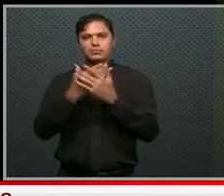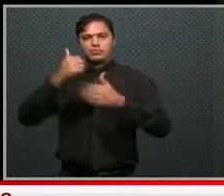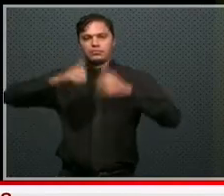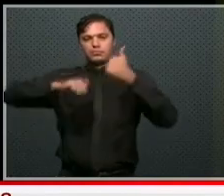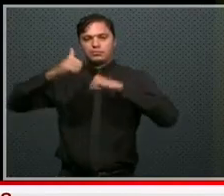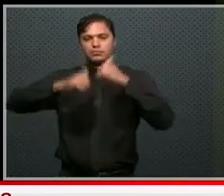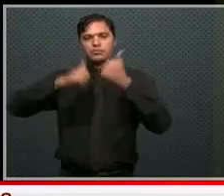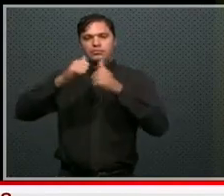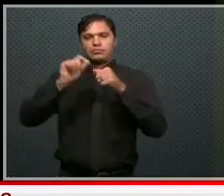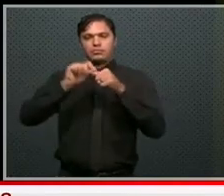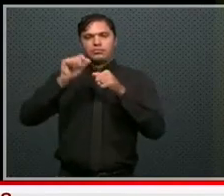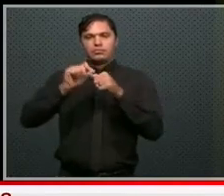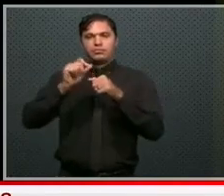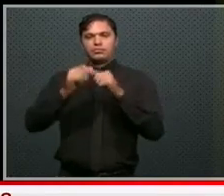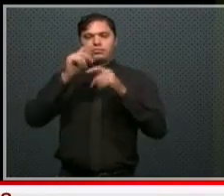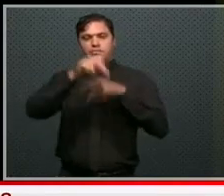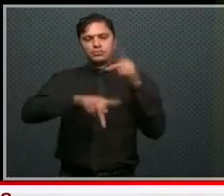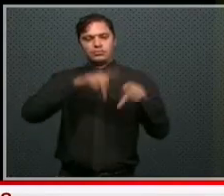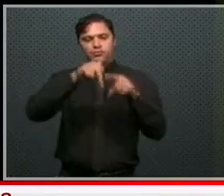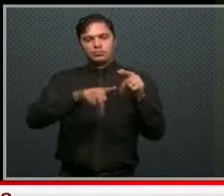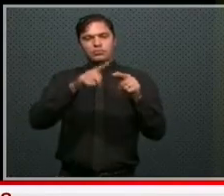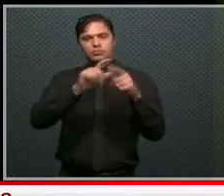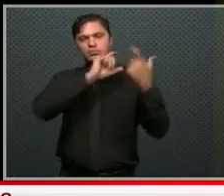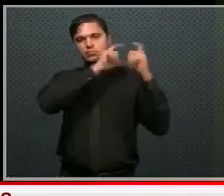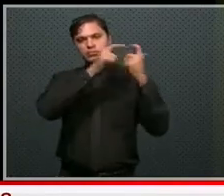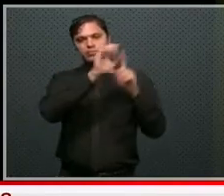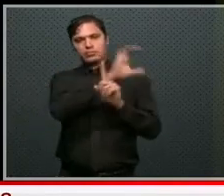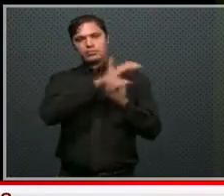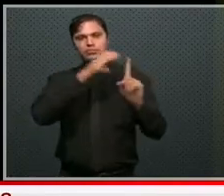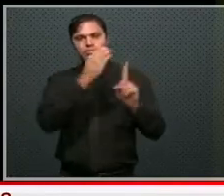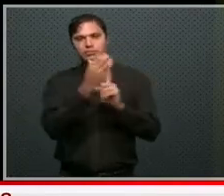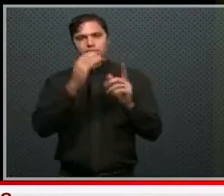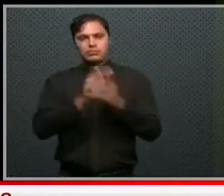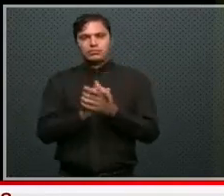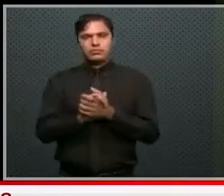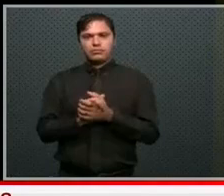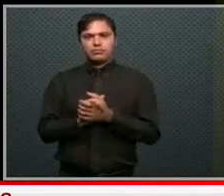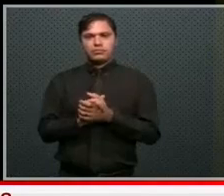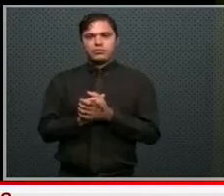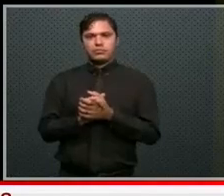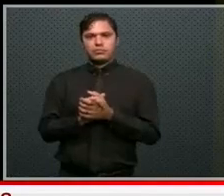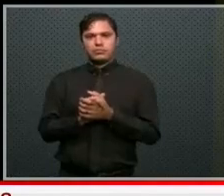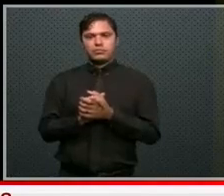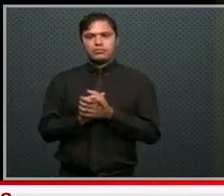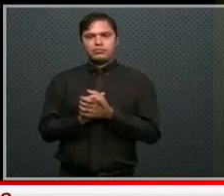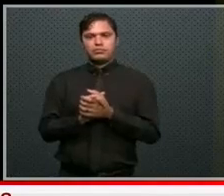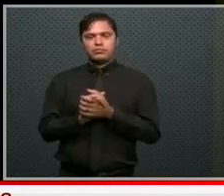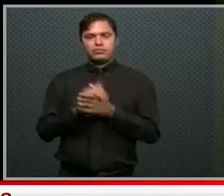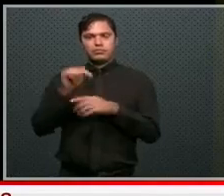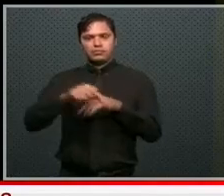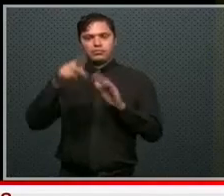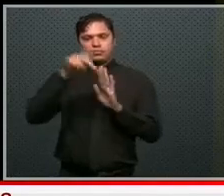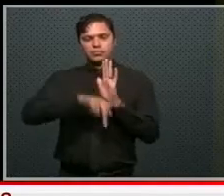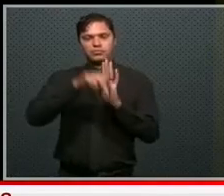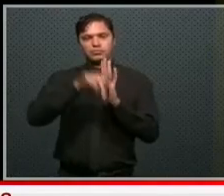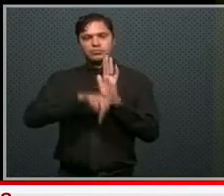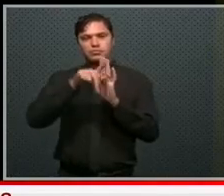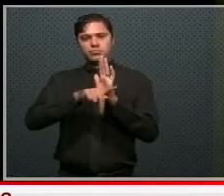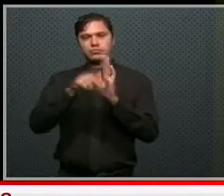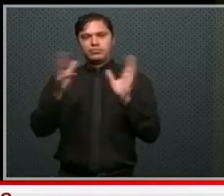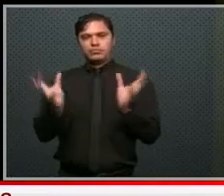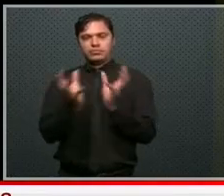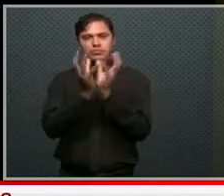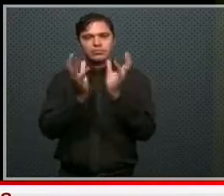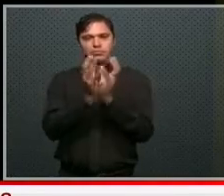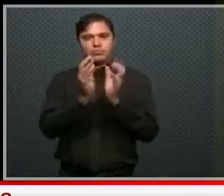soberania alimentar para povos e comunidades tradicionais então um dos elementos que a gente pode inclusive pensar projetos conjuntos já venham